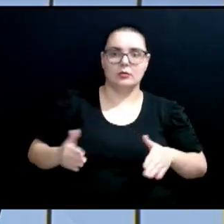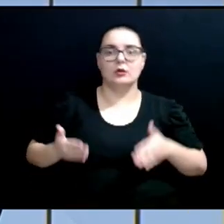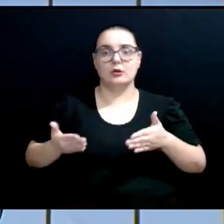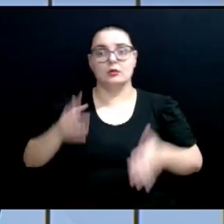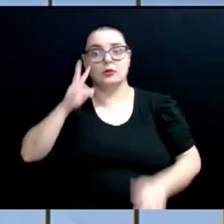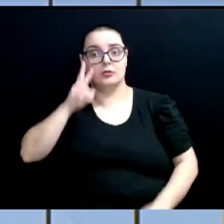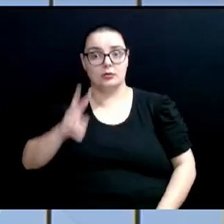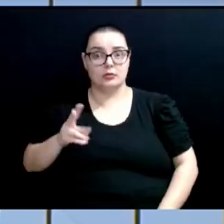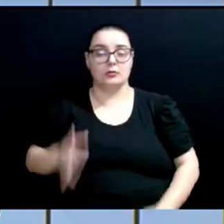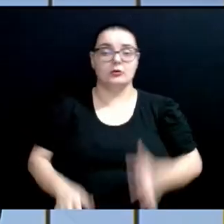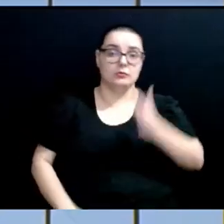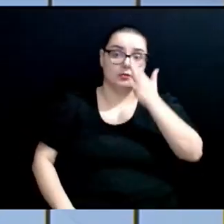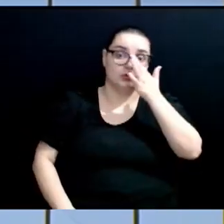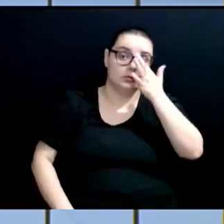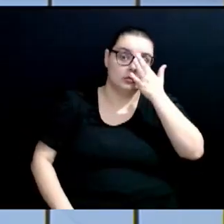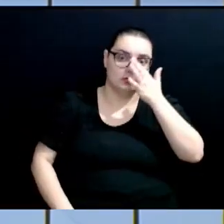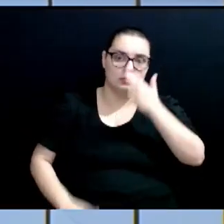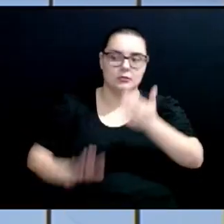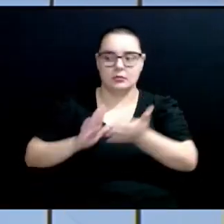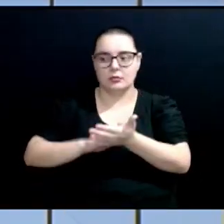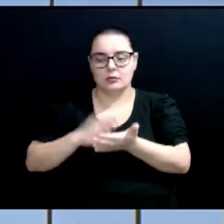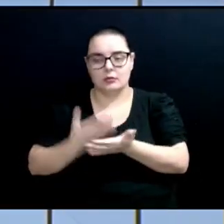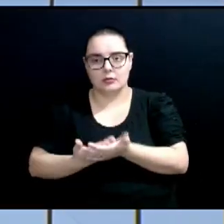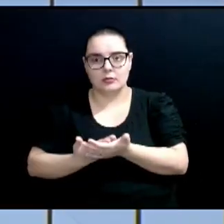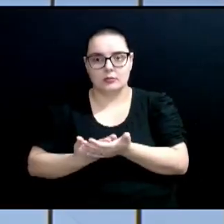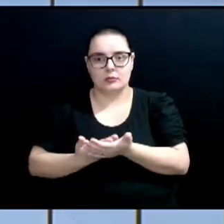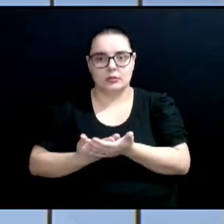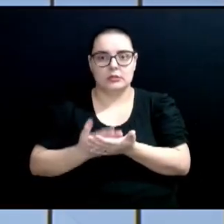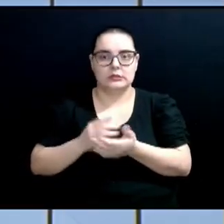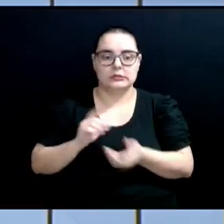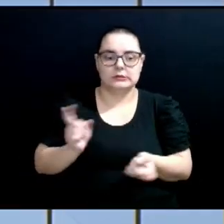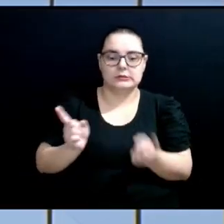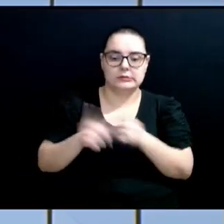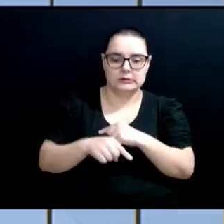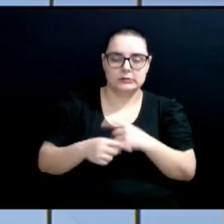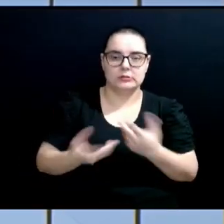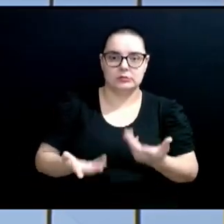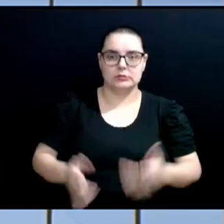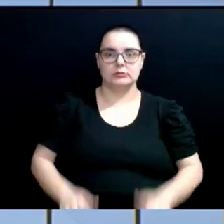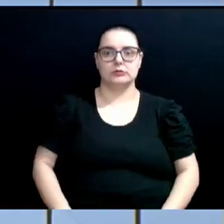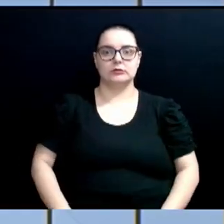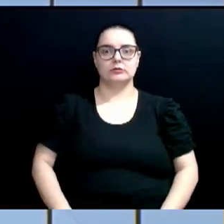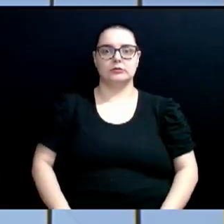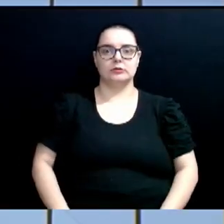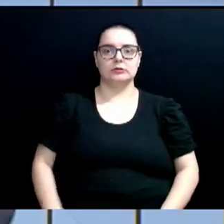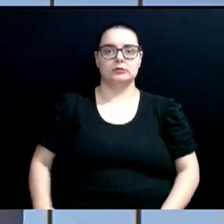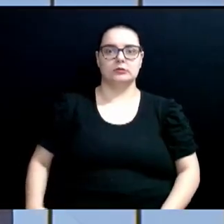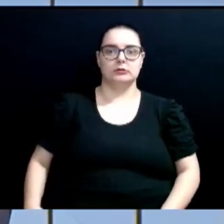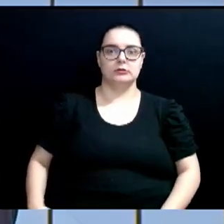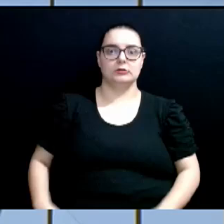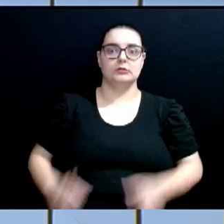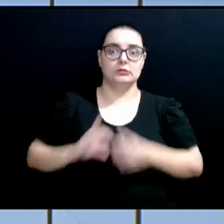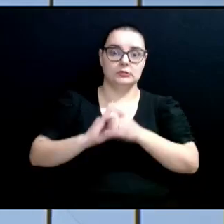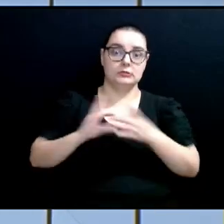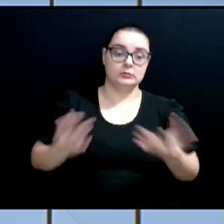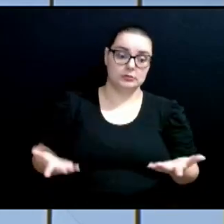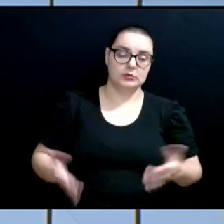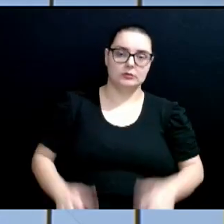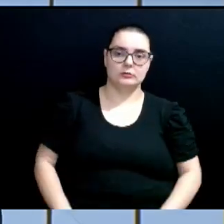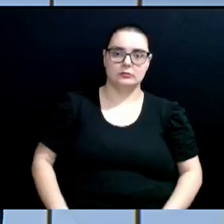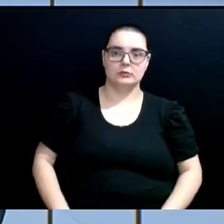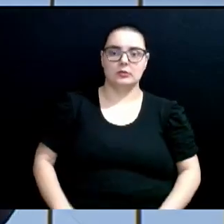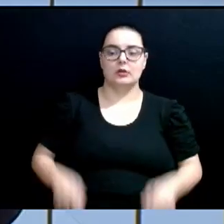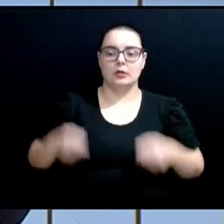uma interpretação distorcida de democracia. Democracia é a concretização